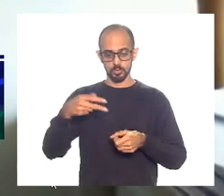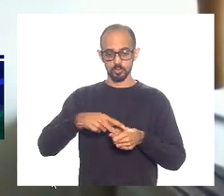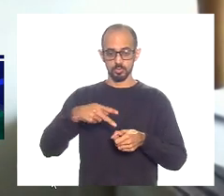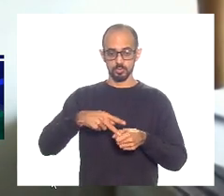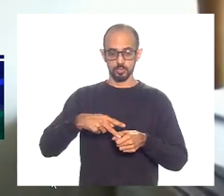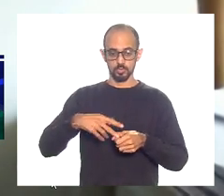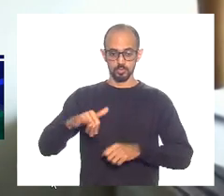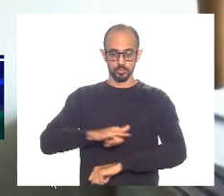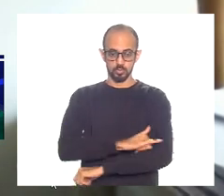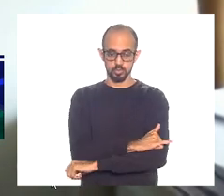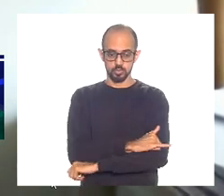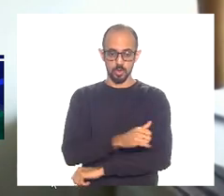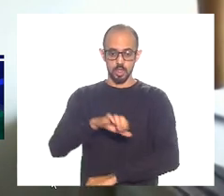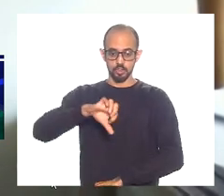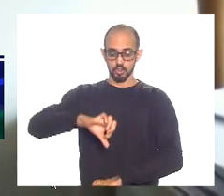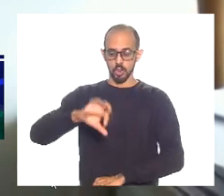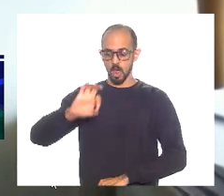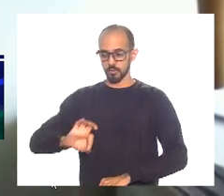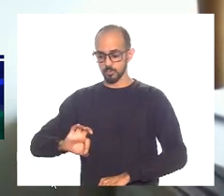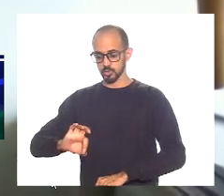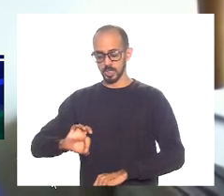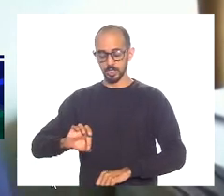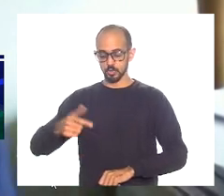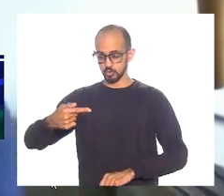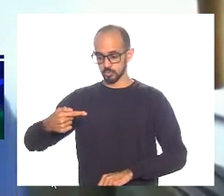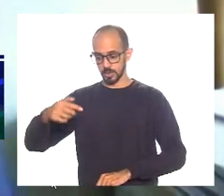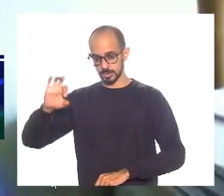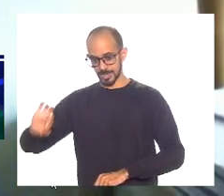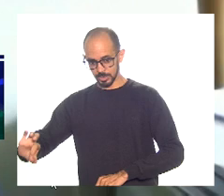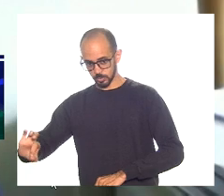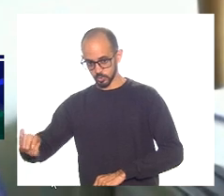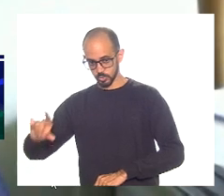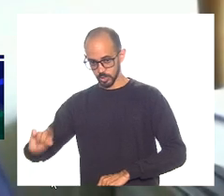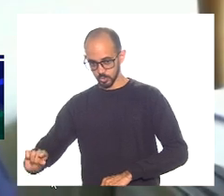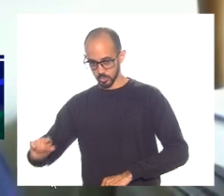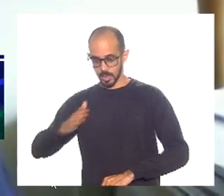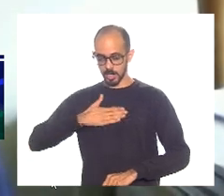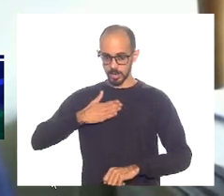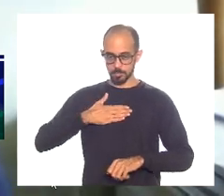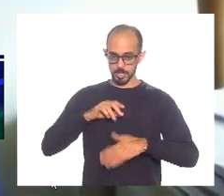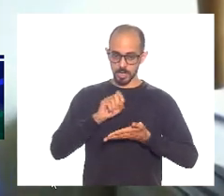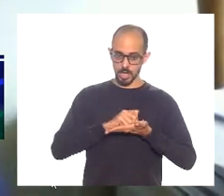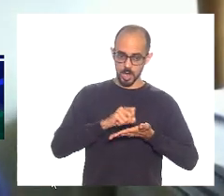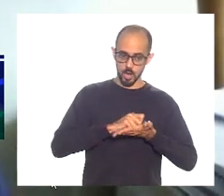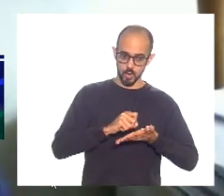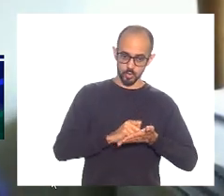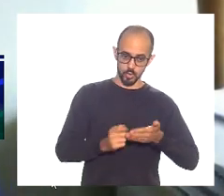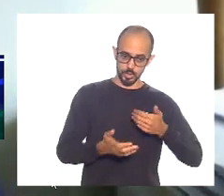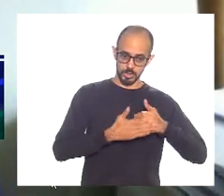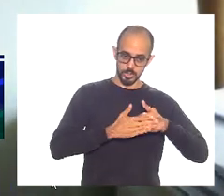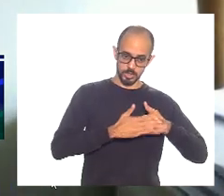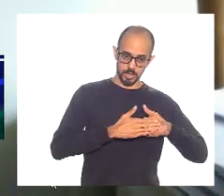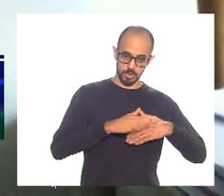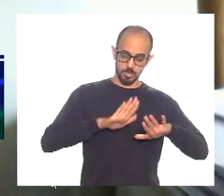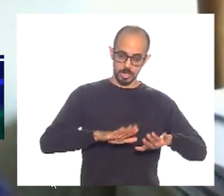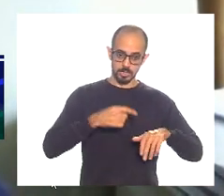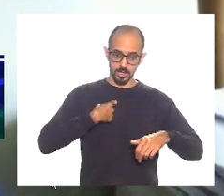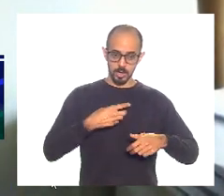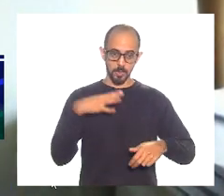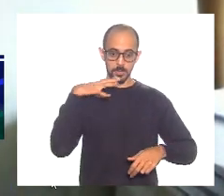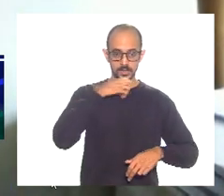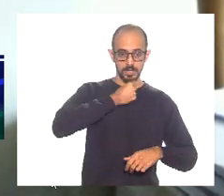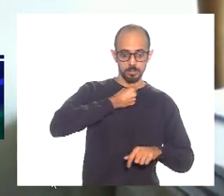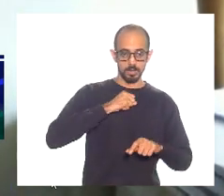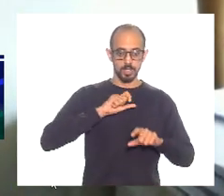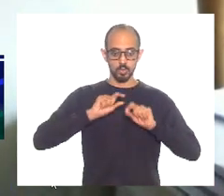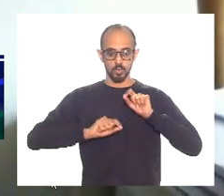de 9 para 7 pontos percentuais, era de minha autoria. Mas eu verifiquei